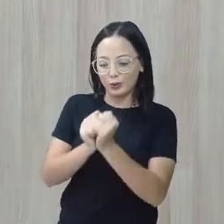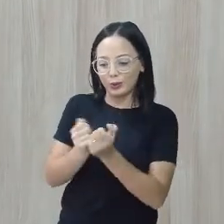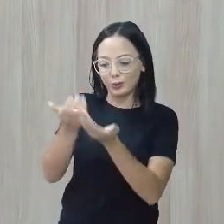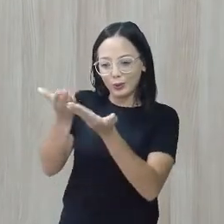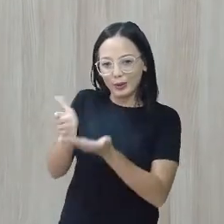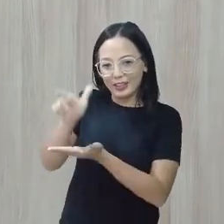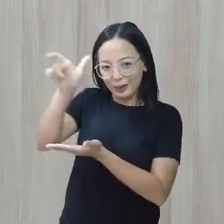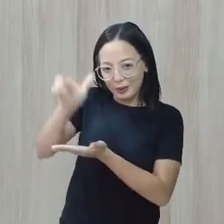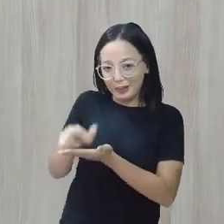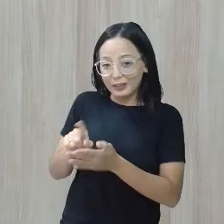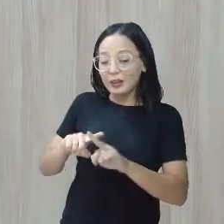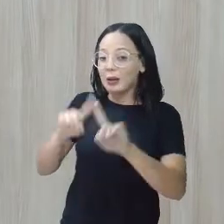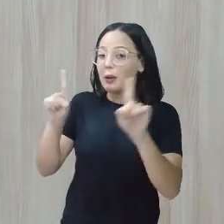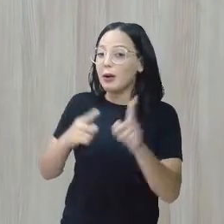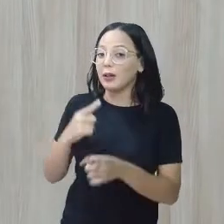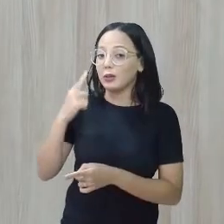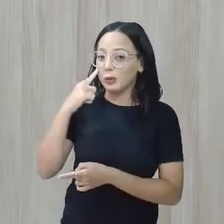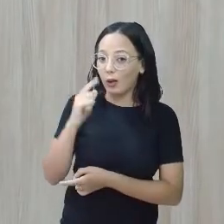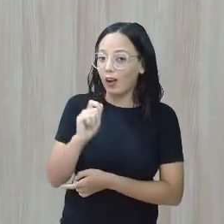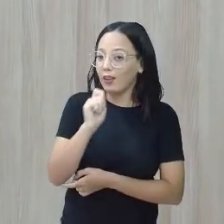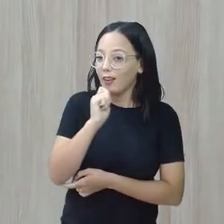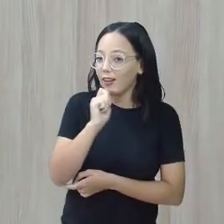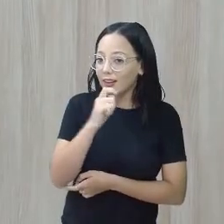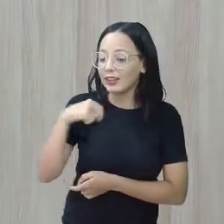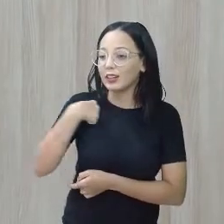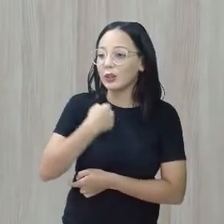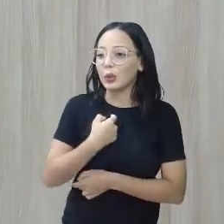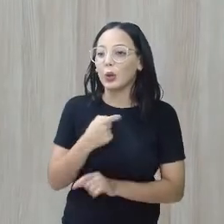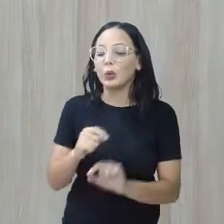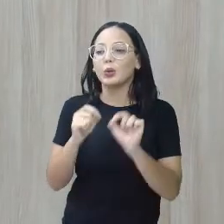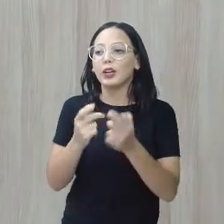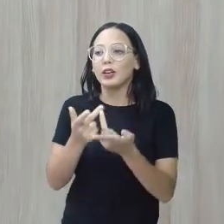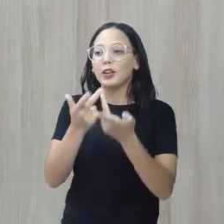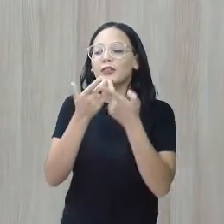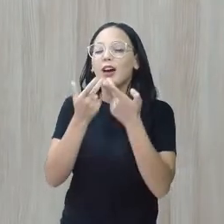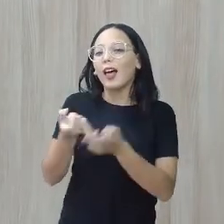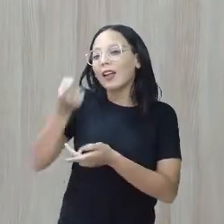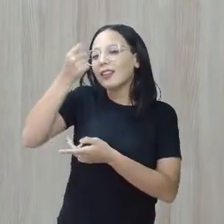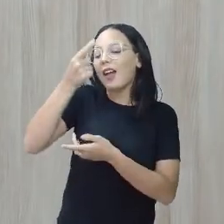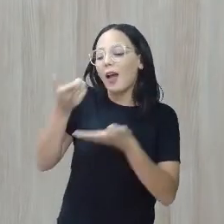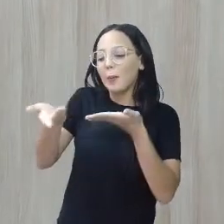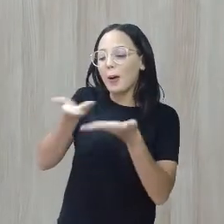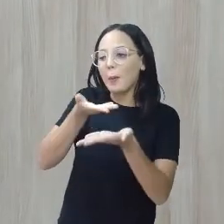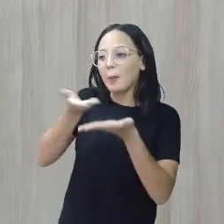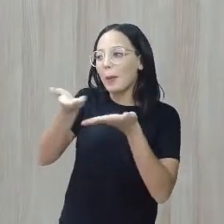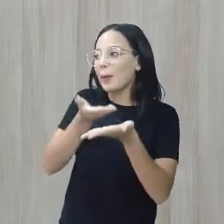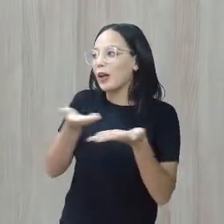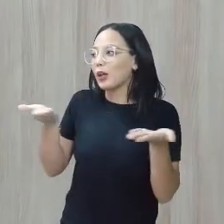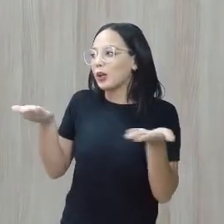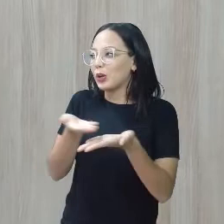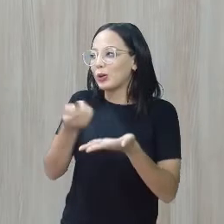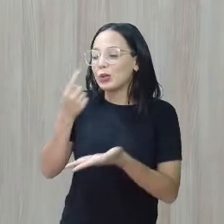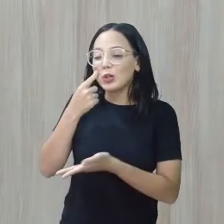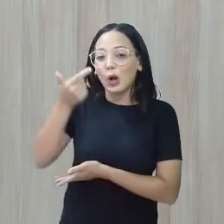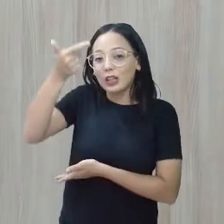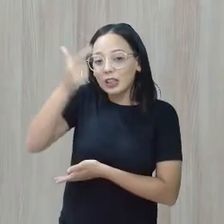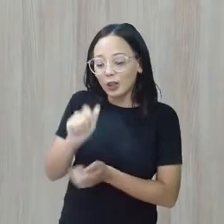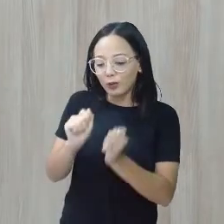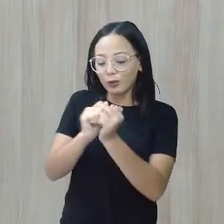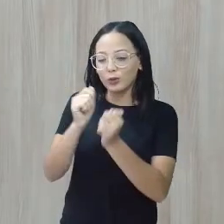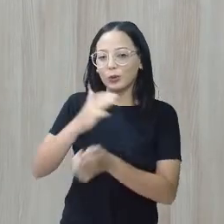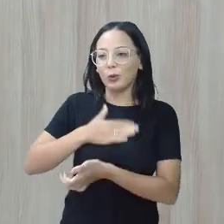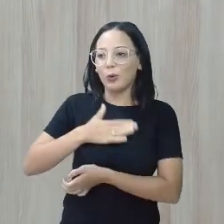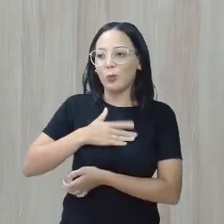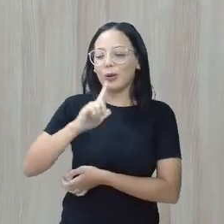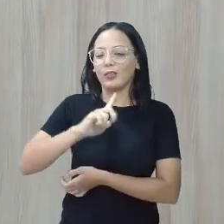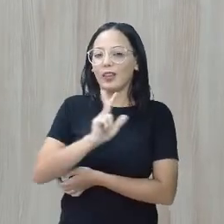gente? Mas ainda a gente está aqui para trazer essa ideia da interatividade. E hoje, mais uma vez comigo aqui, temos o